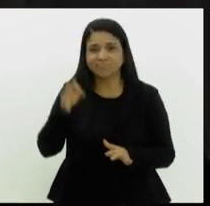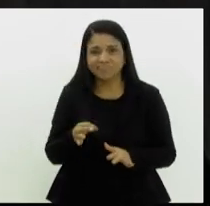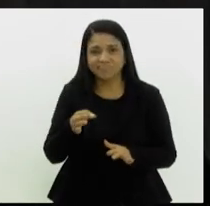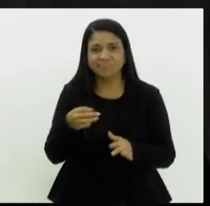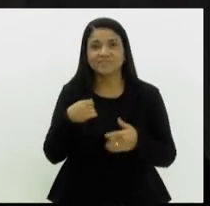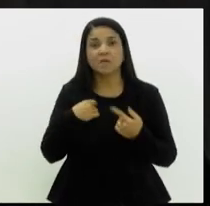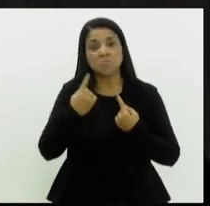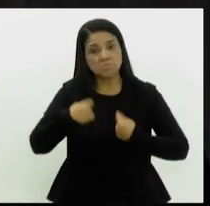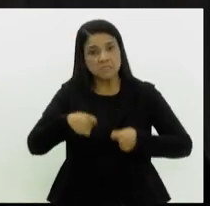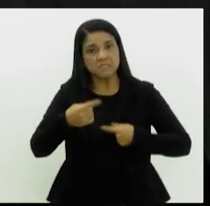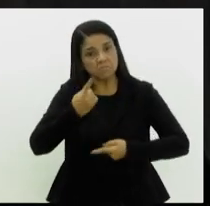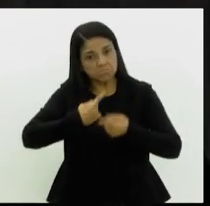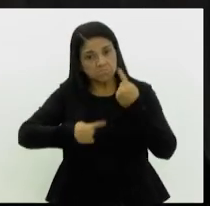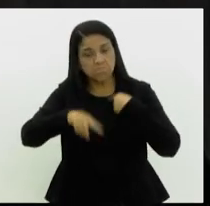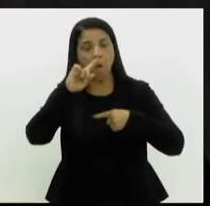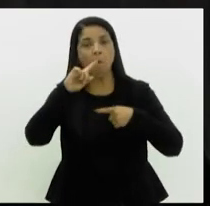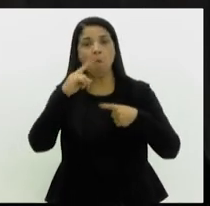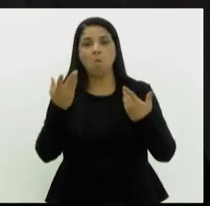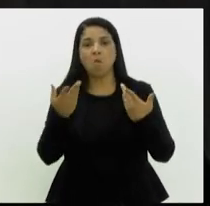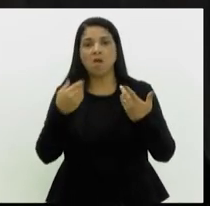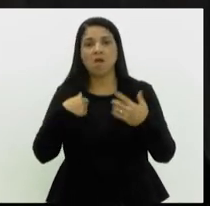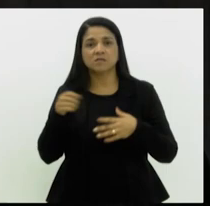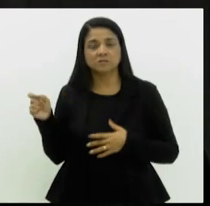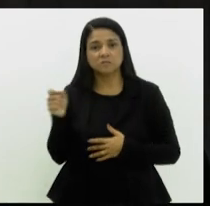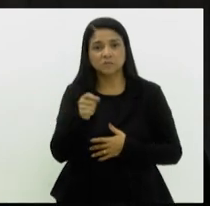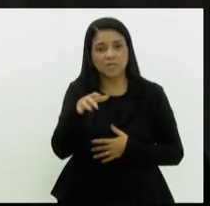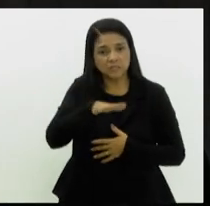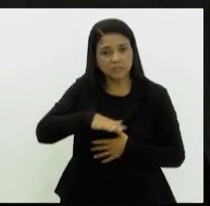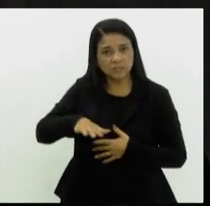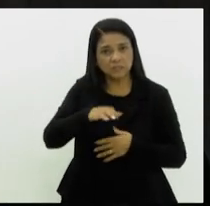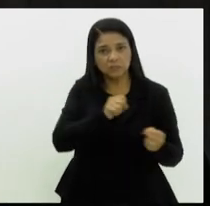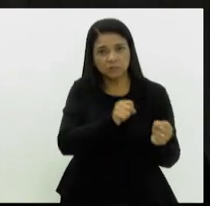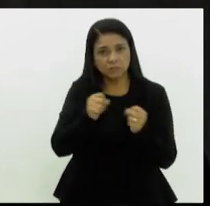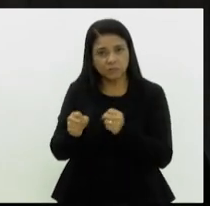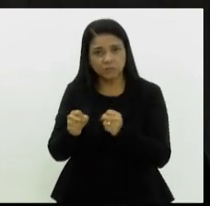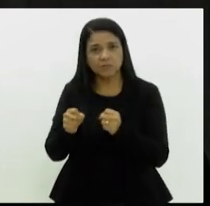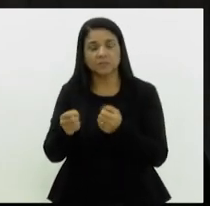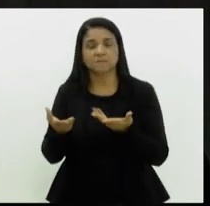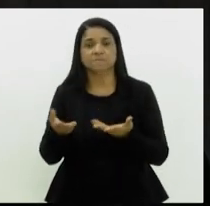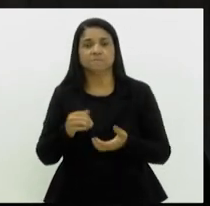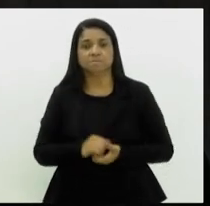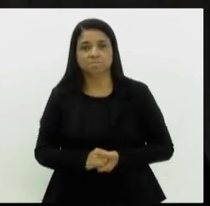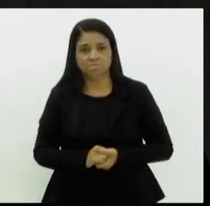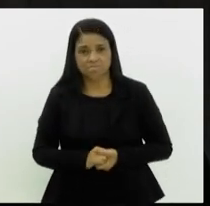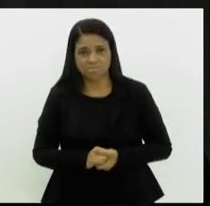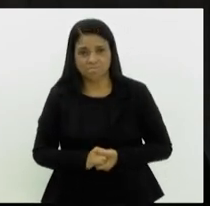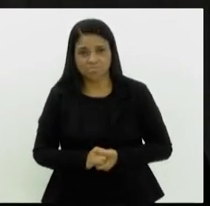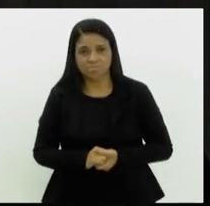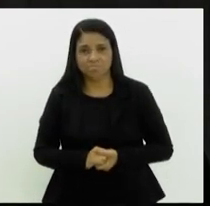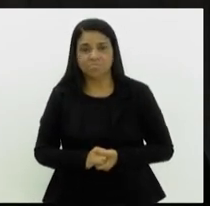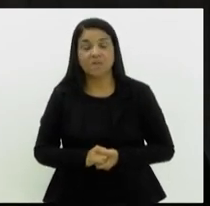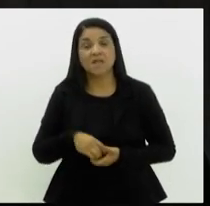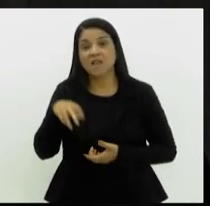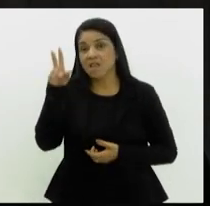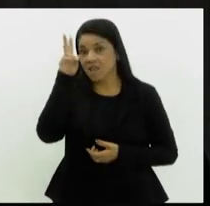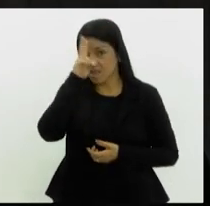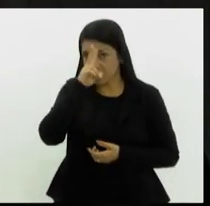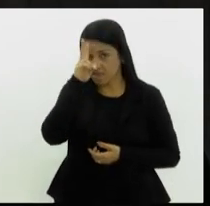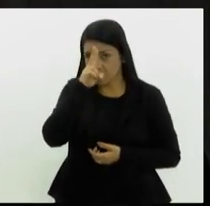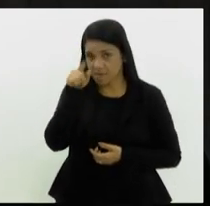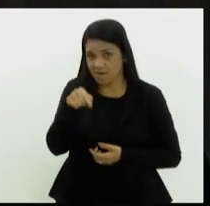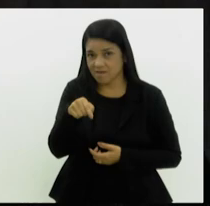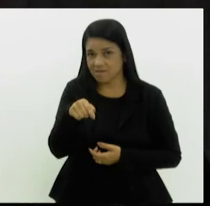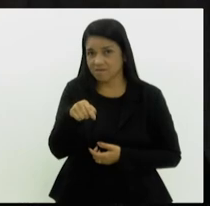que as mulheres não poderiam chegar nos espaços de poder das casas legislativas. A gente precisa lembrar aqui que